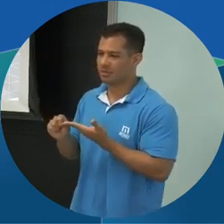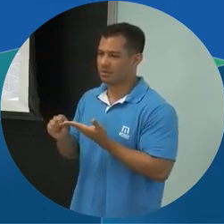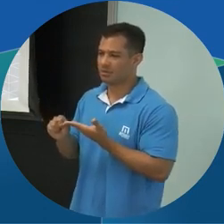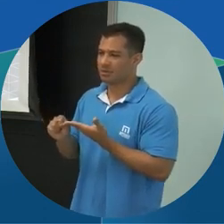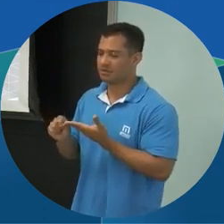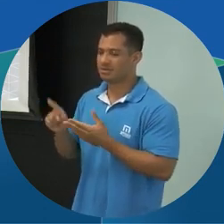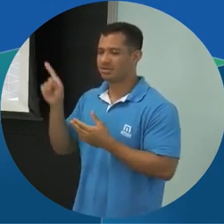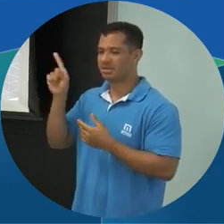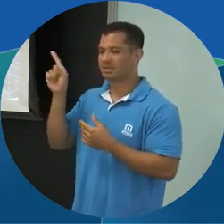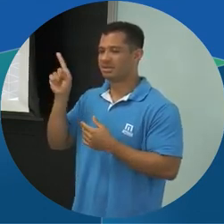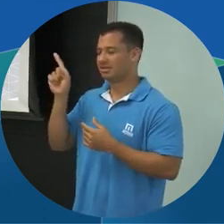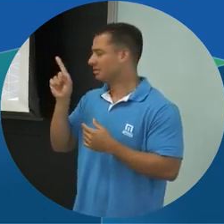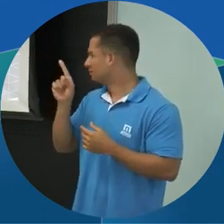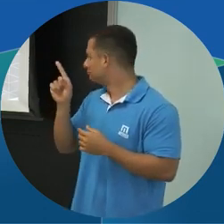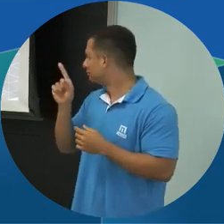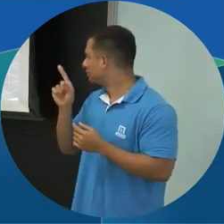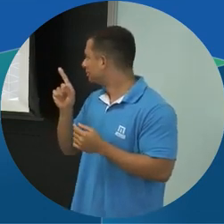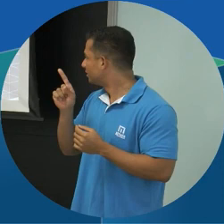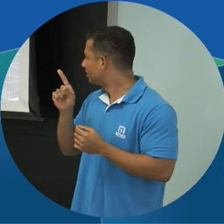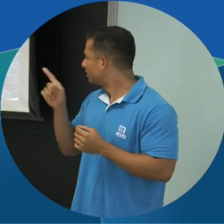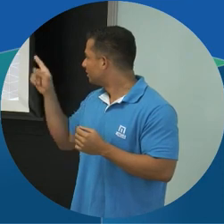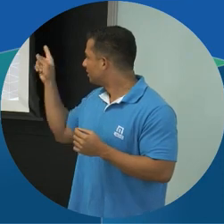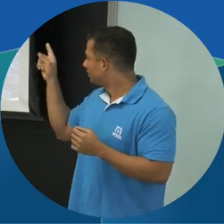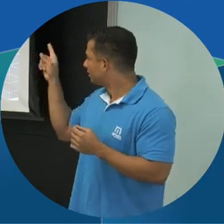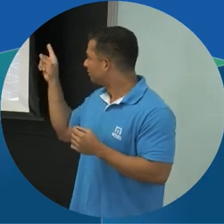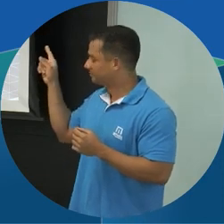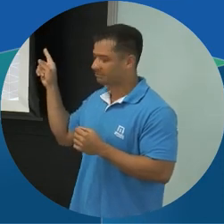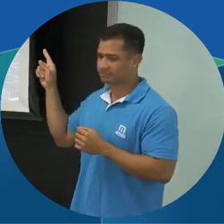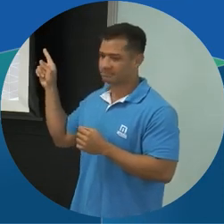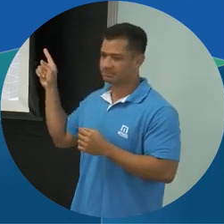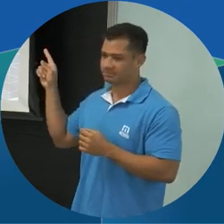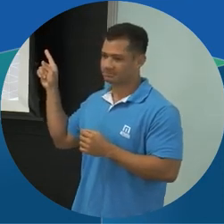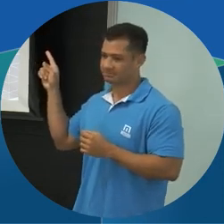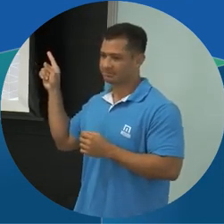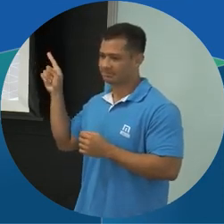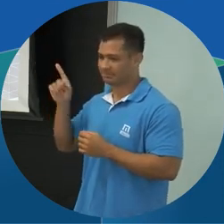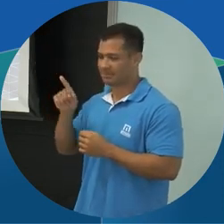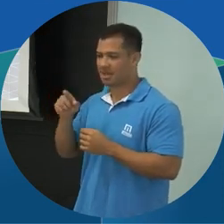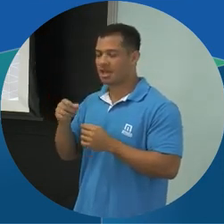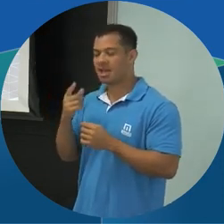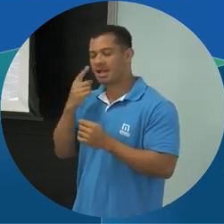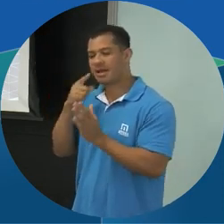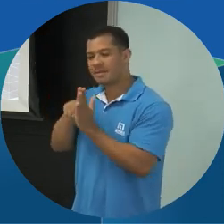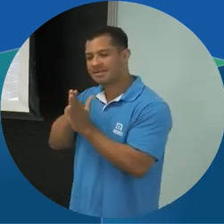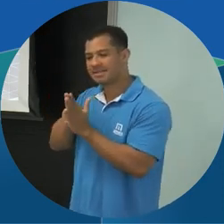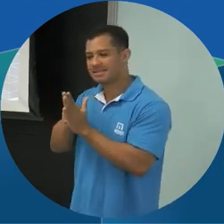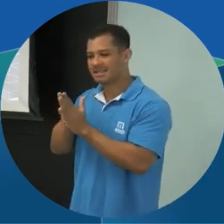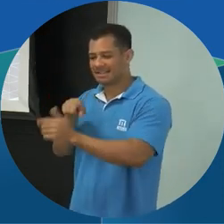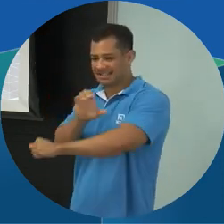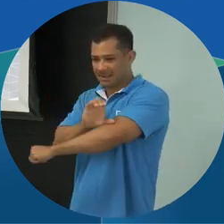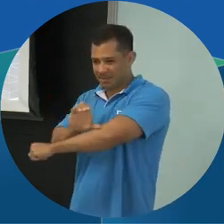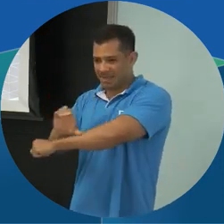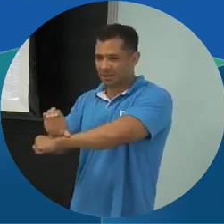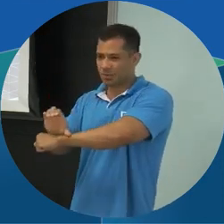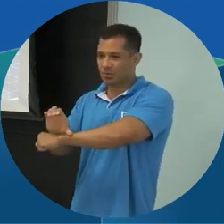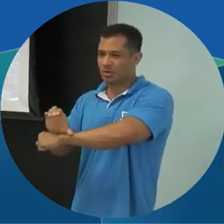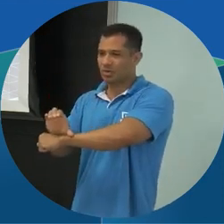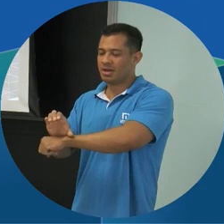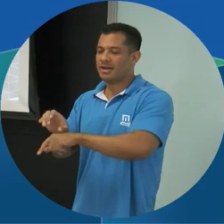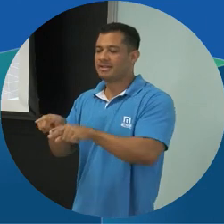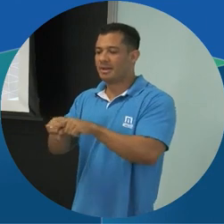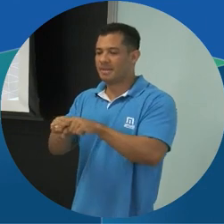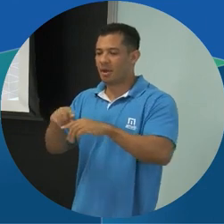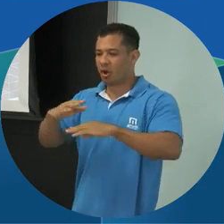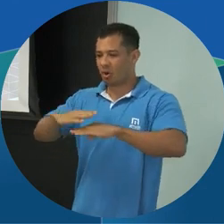um instituto especializado, né? O Instituto Sueco de Pesquisa de Cimento em Concreto, onde ele faz um estudo em que